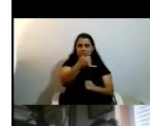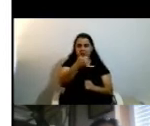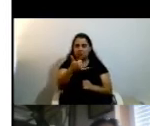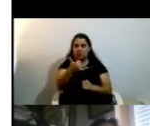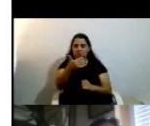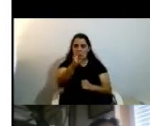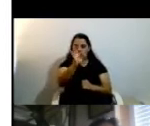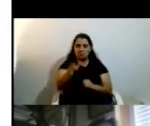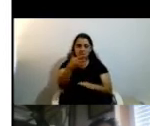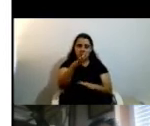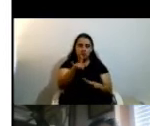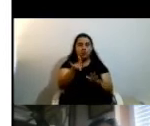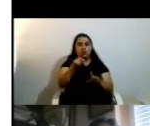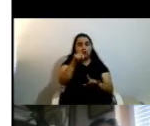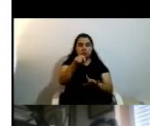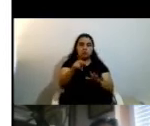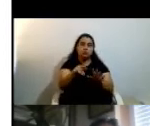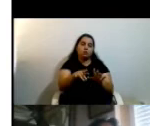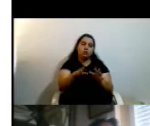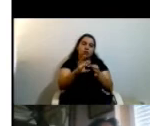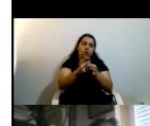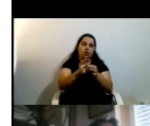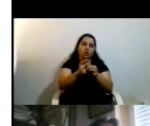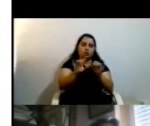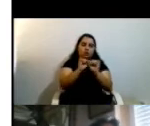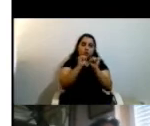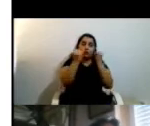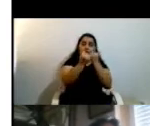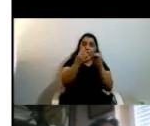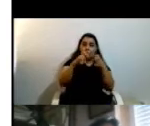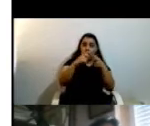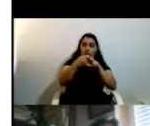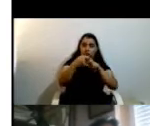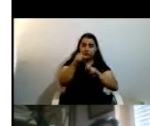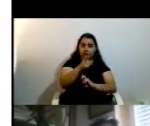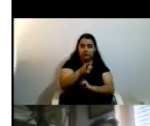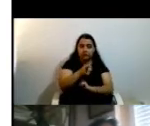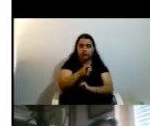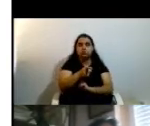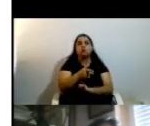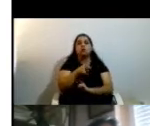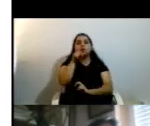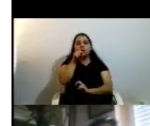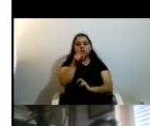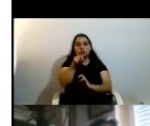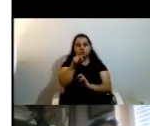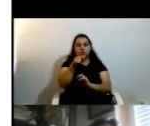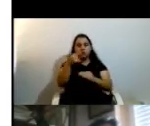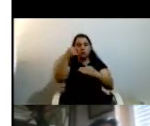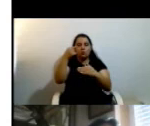não individuais para as pessoas não conseguirem aceder a um trabalho, e esta dimensão foi aprofundada nos grupos